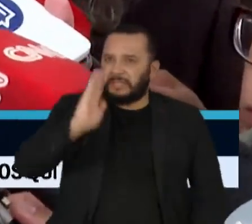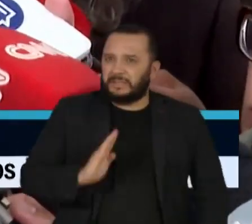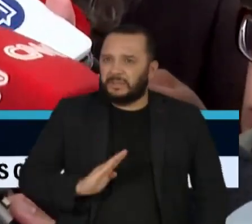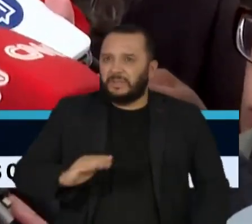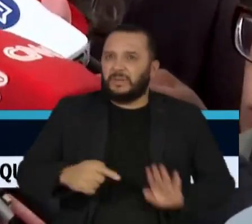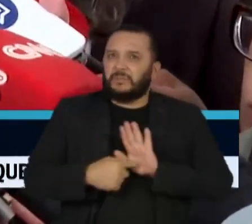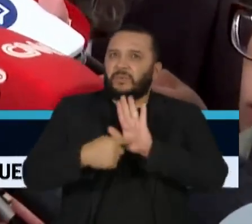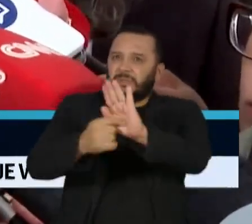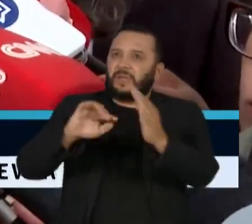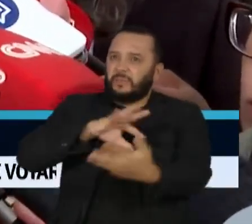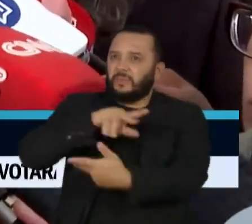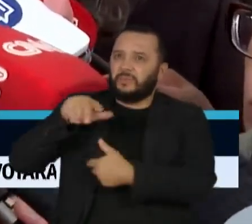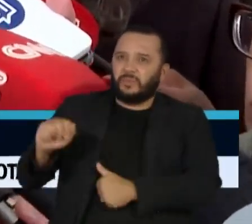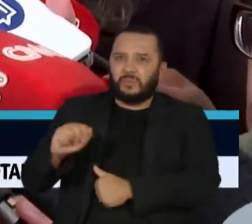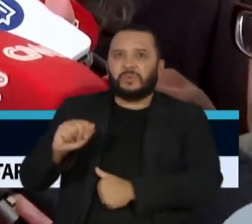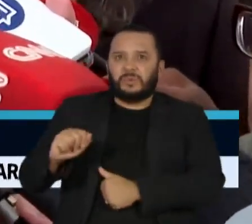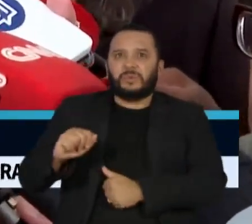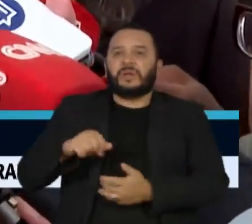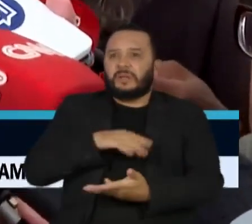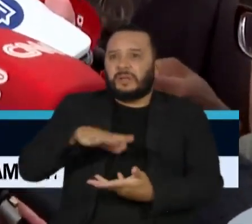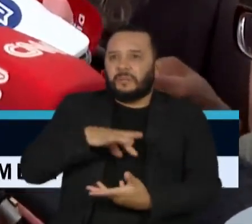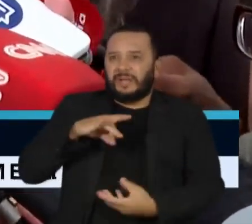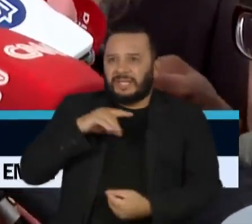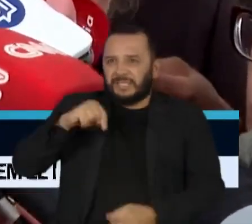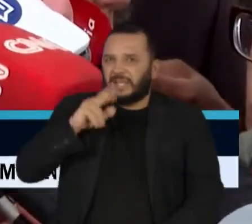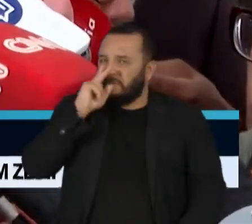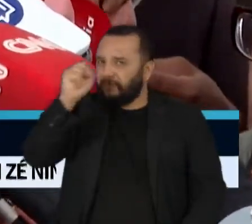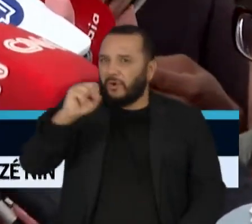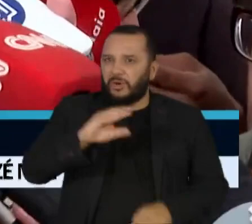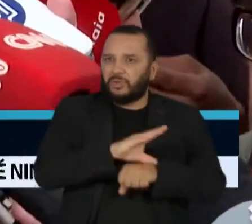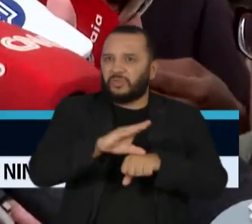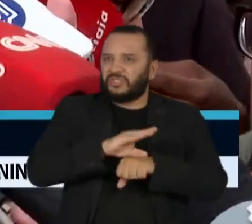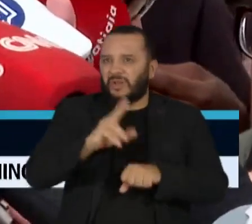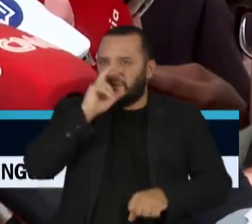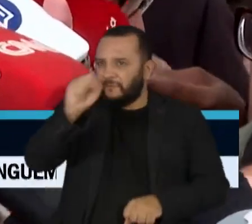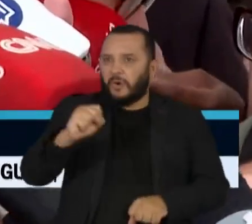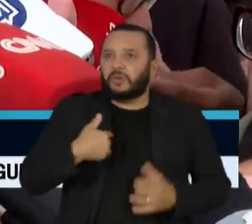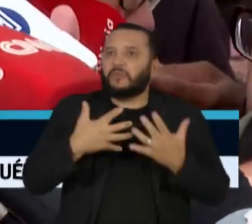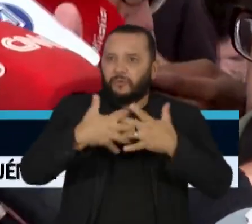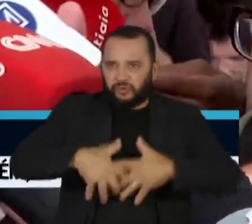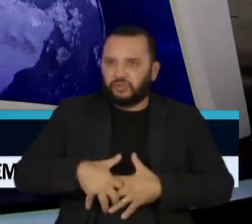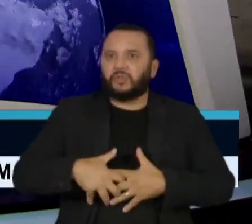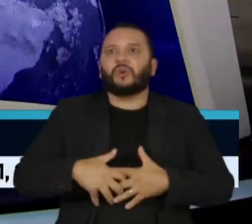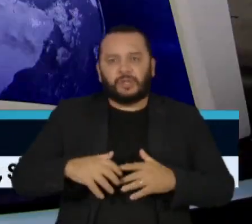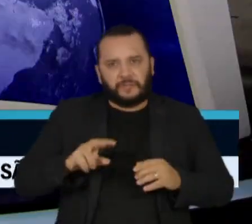mostrar para o mundo a força da democracia, da Constituição Federal e o funcionamento das nossas instituições.